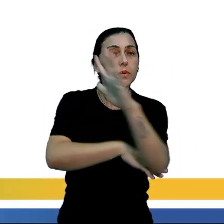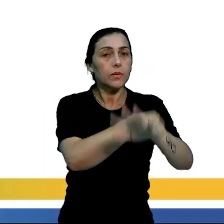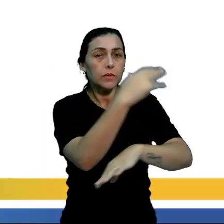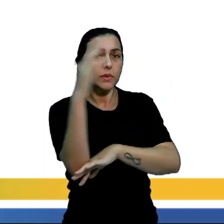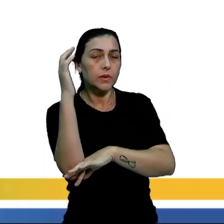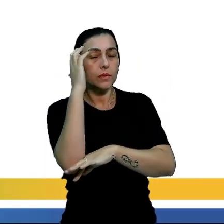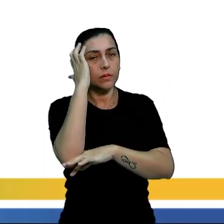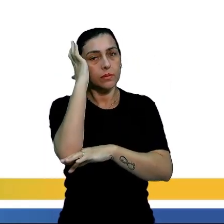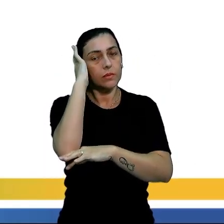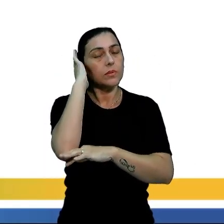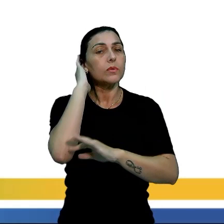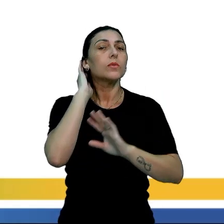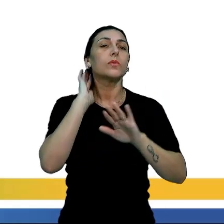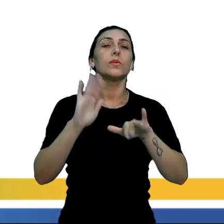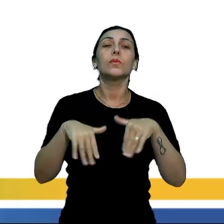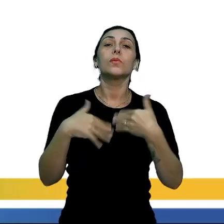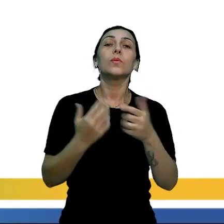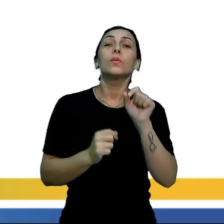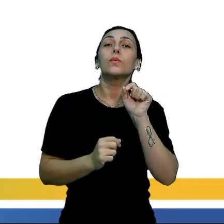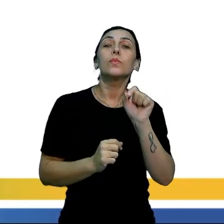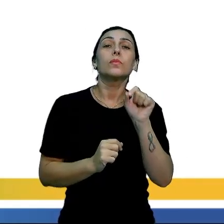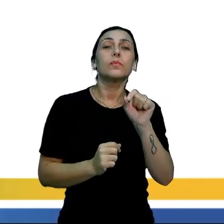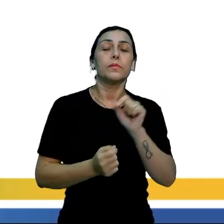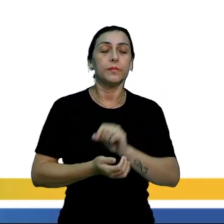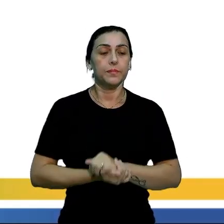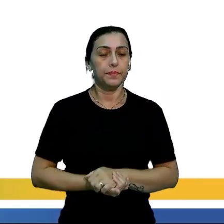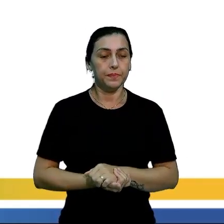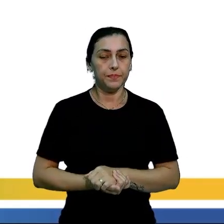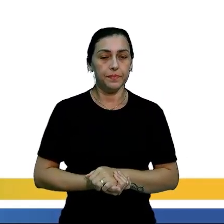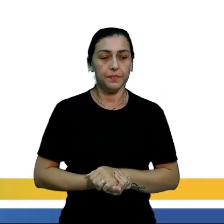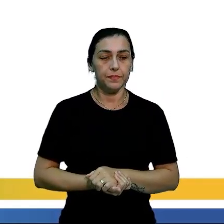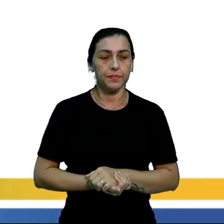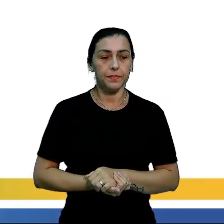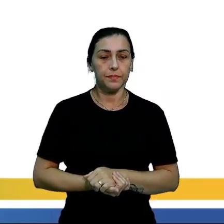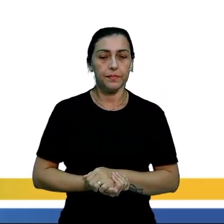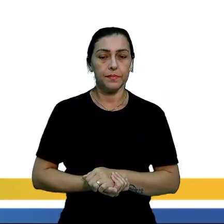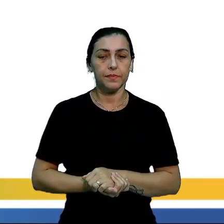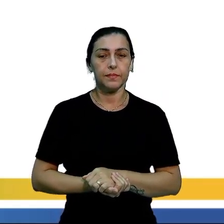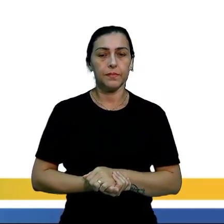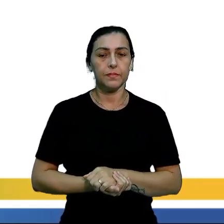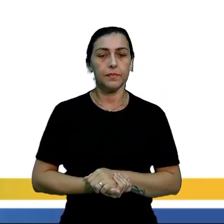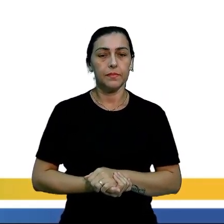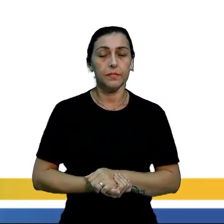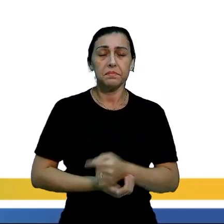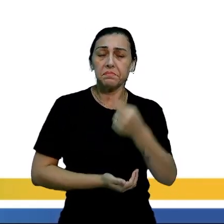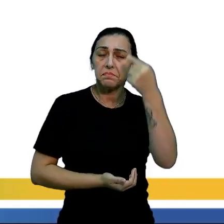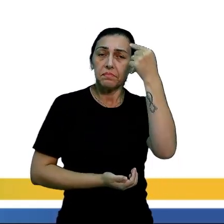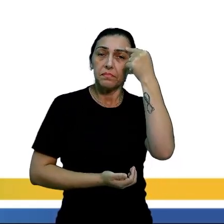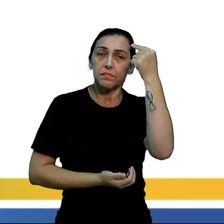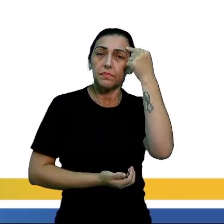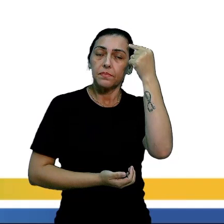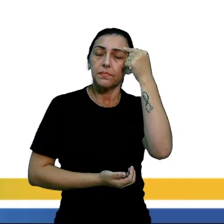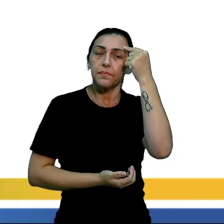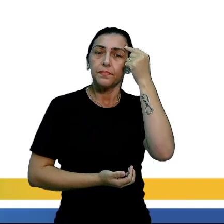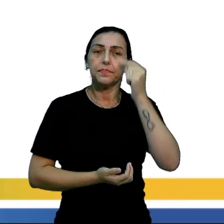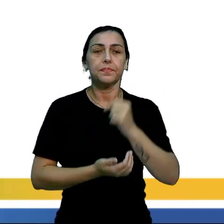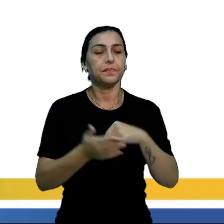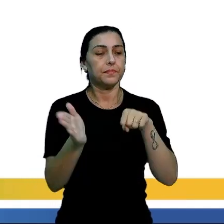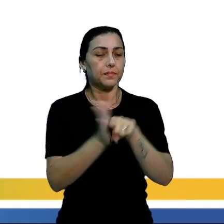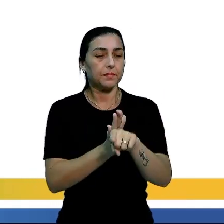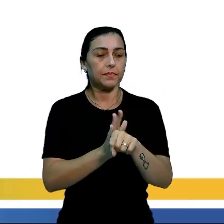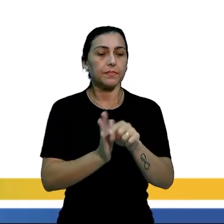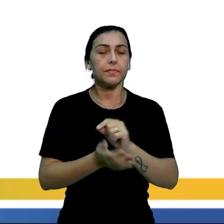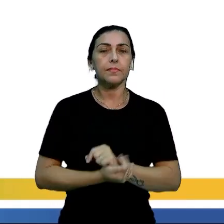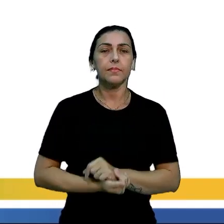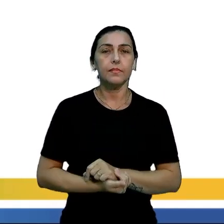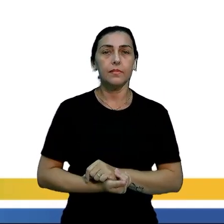Então, o que é que vale destacar aqui nesse enunciado, né? olha só, né? O que é que a pergunta ela está